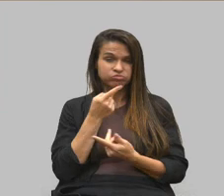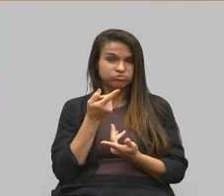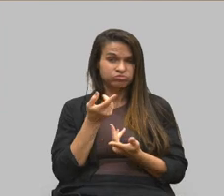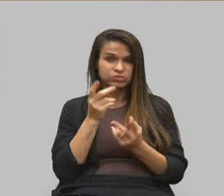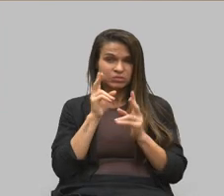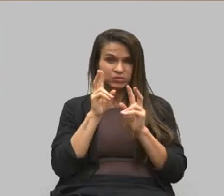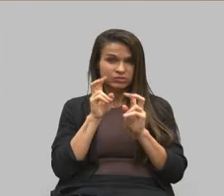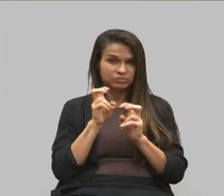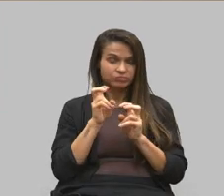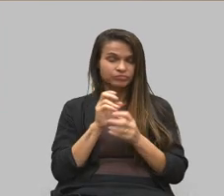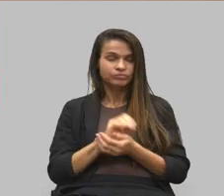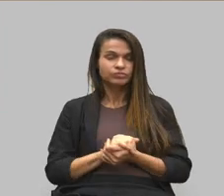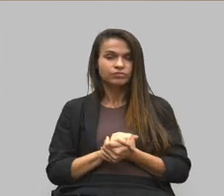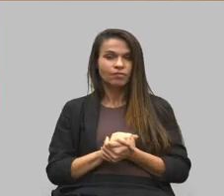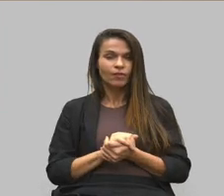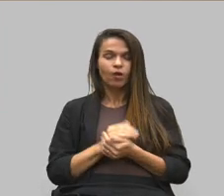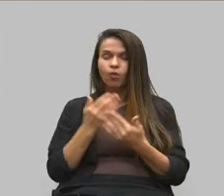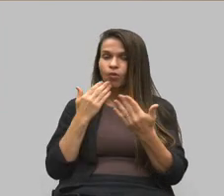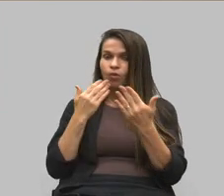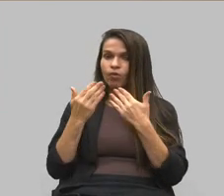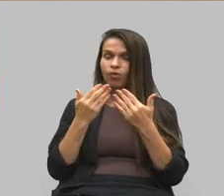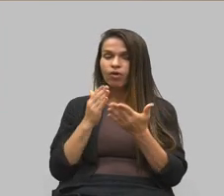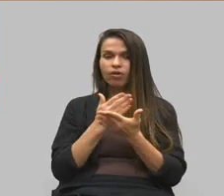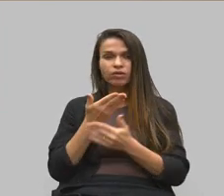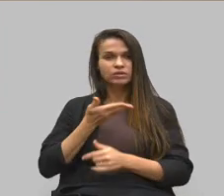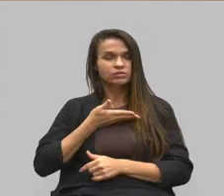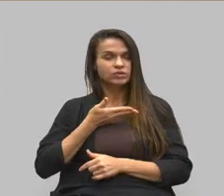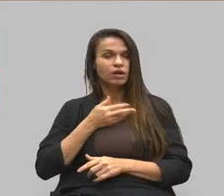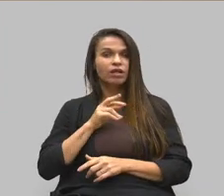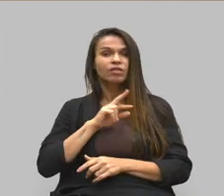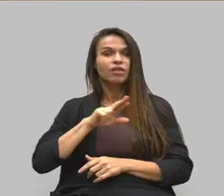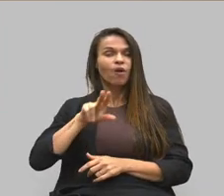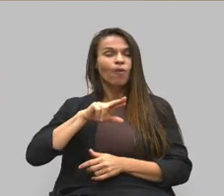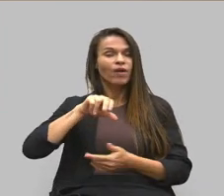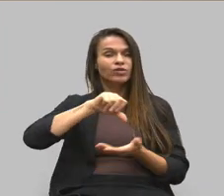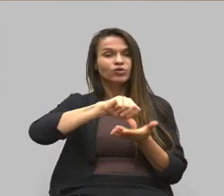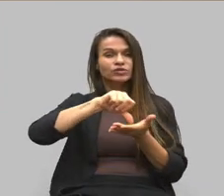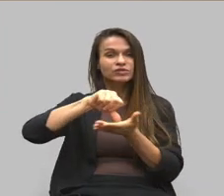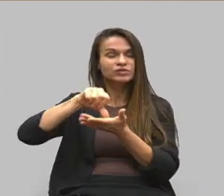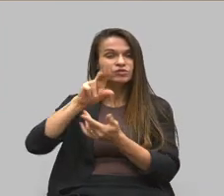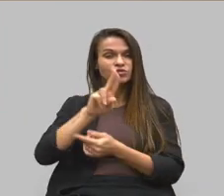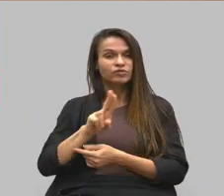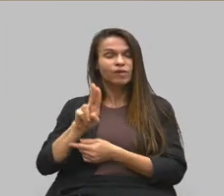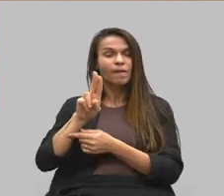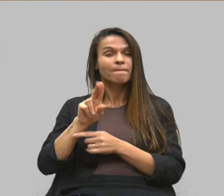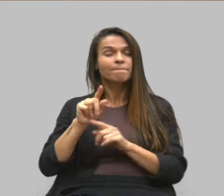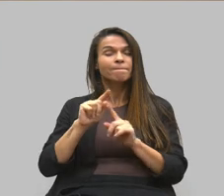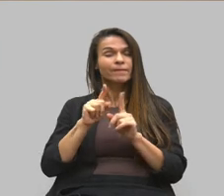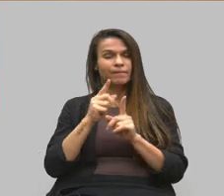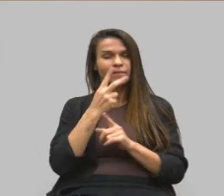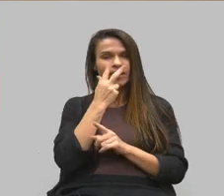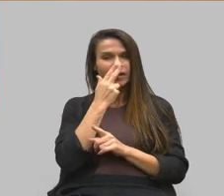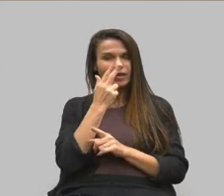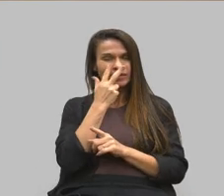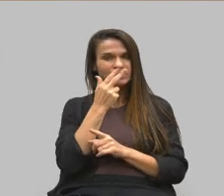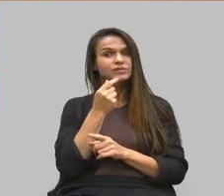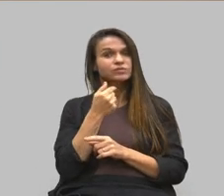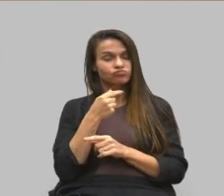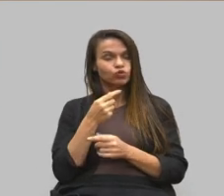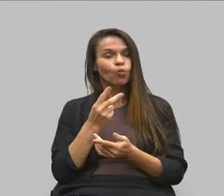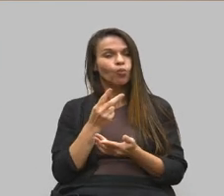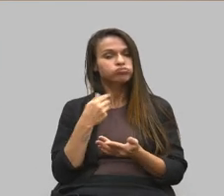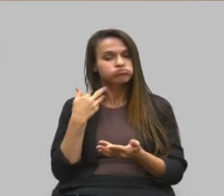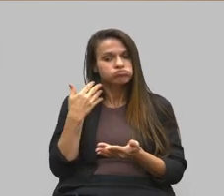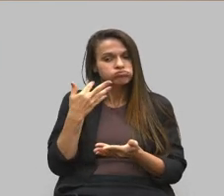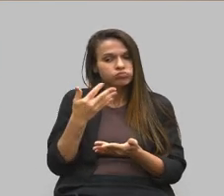colegas apesar disso né não são em todos os centros universitários mas parece que essa realidade não mudou muito então a